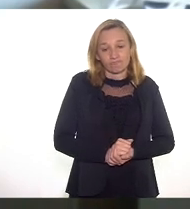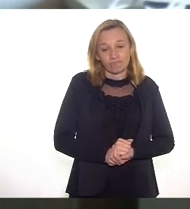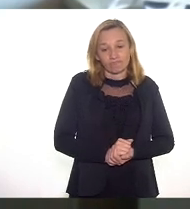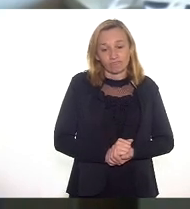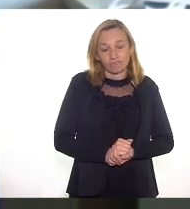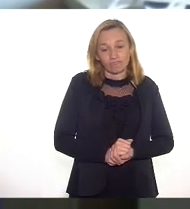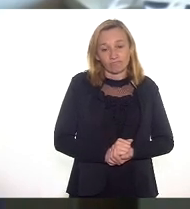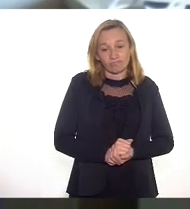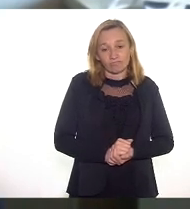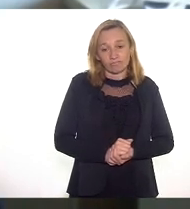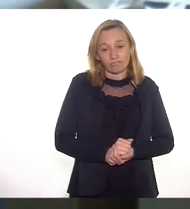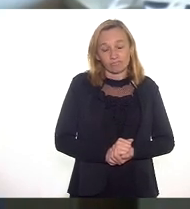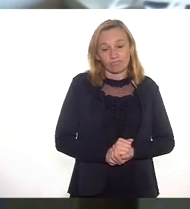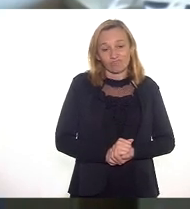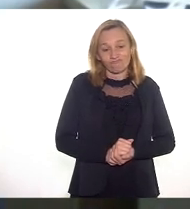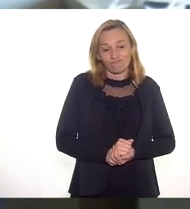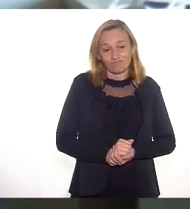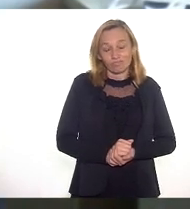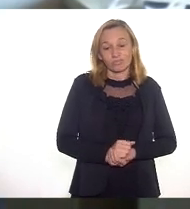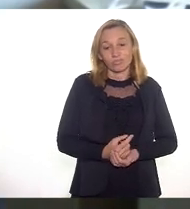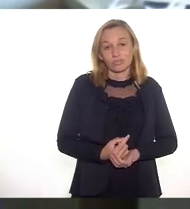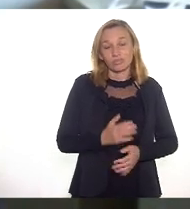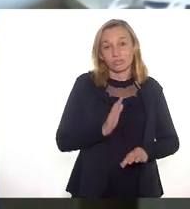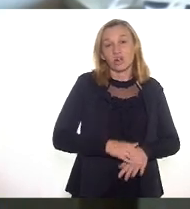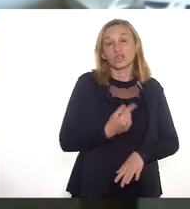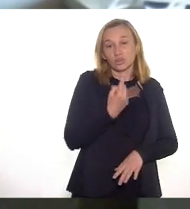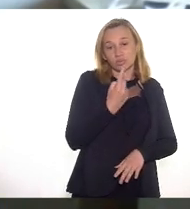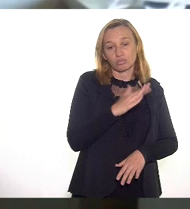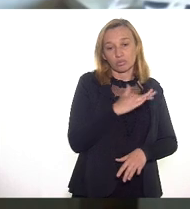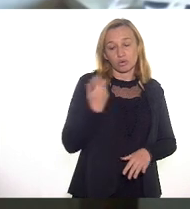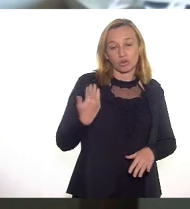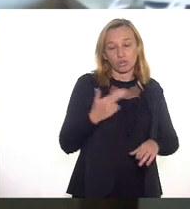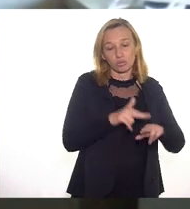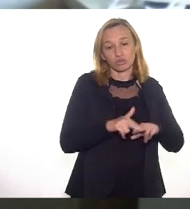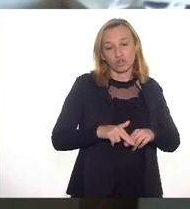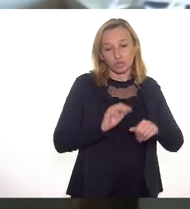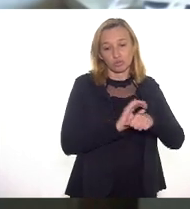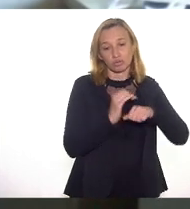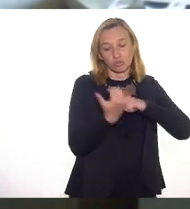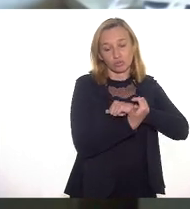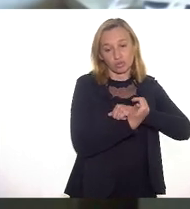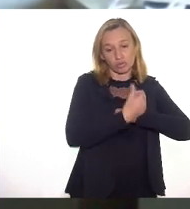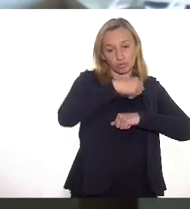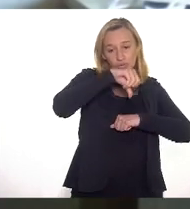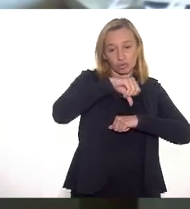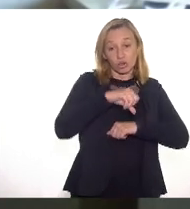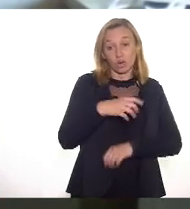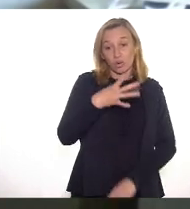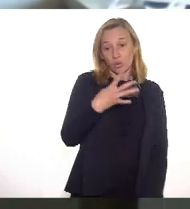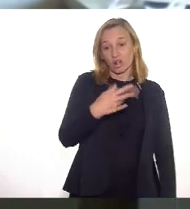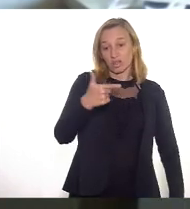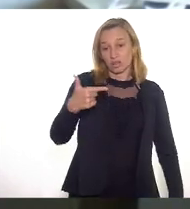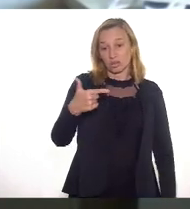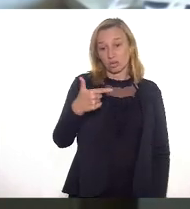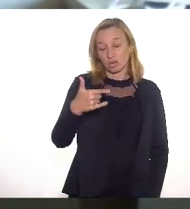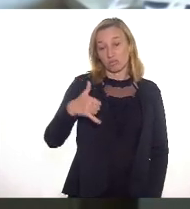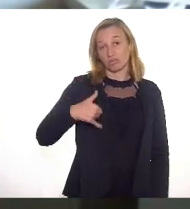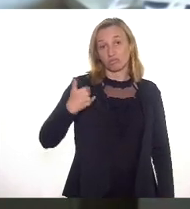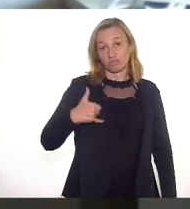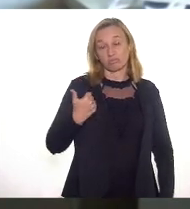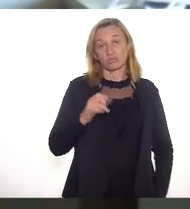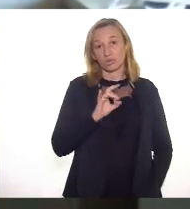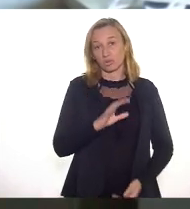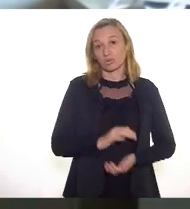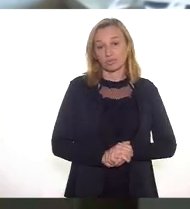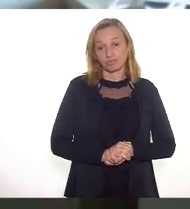da Covid-19, com apenas 42 anos.